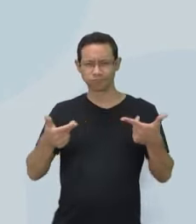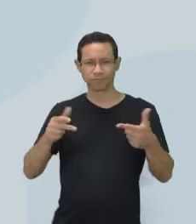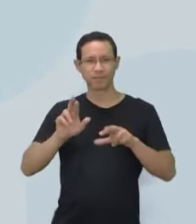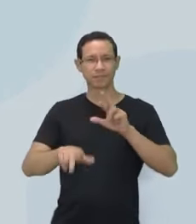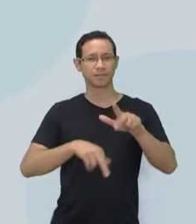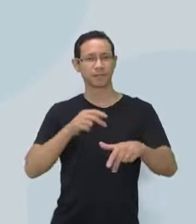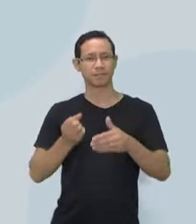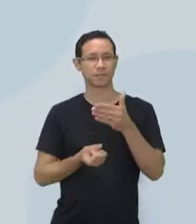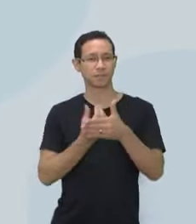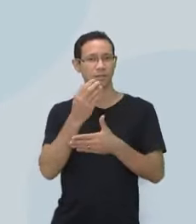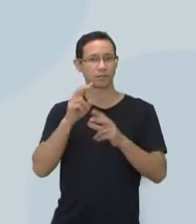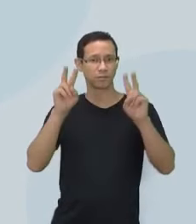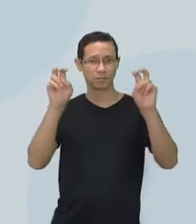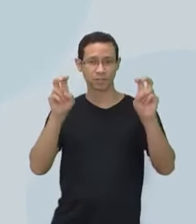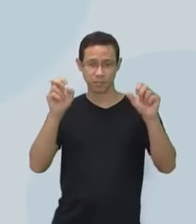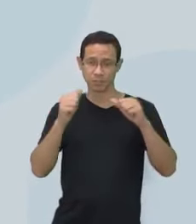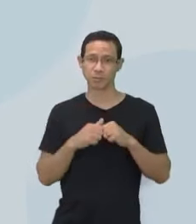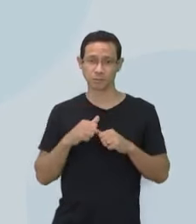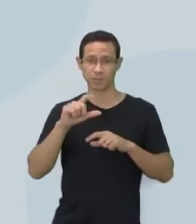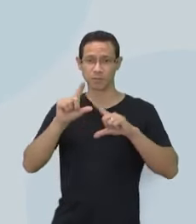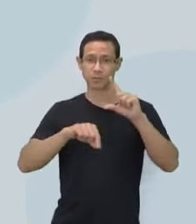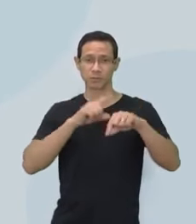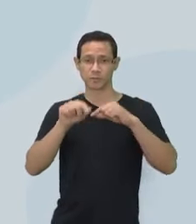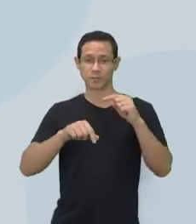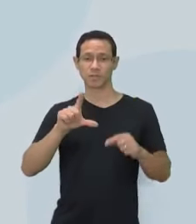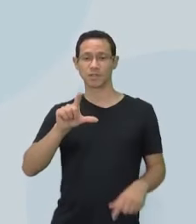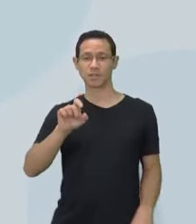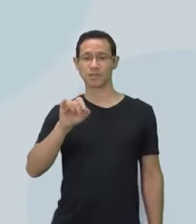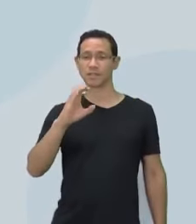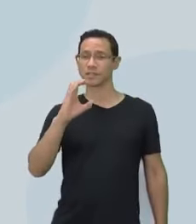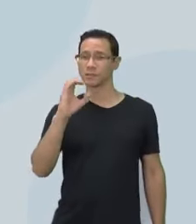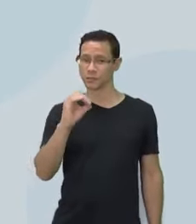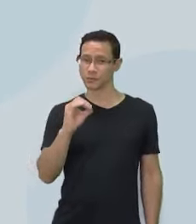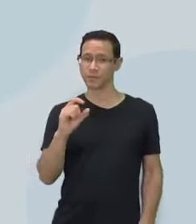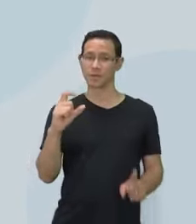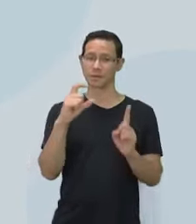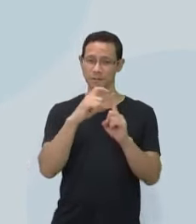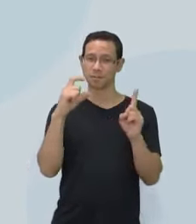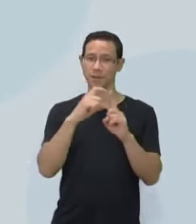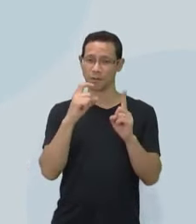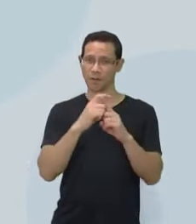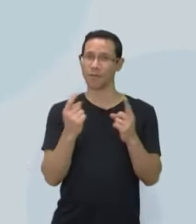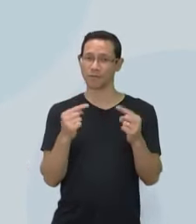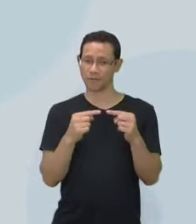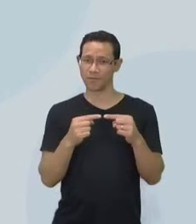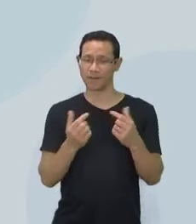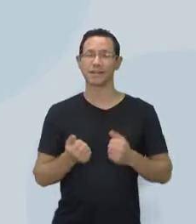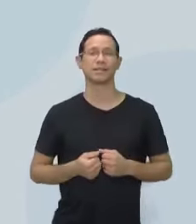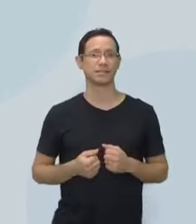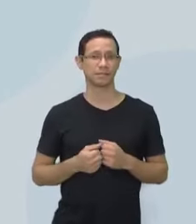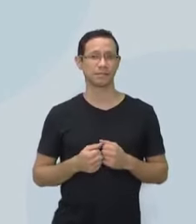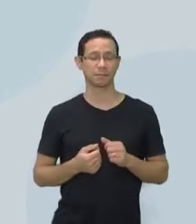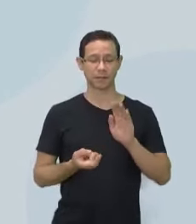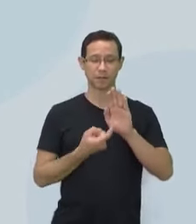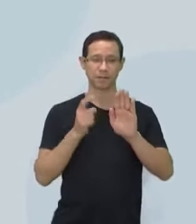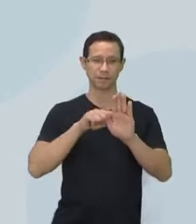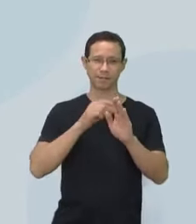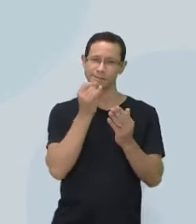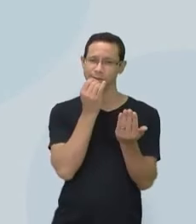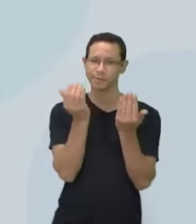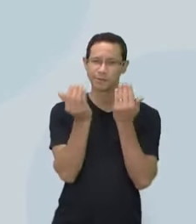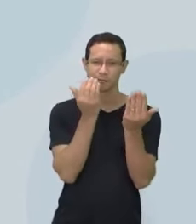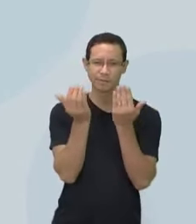como a elaboração do título, escolhas lexicais, que está relacionado às palavras, construção metafórica